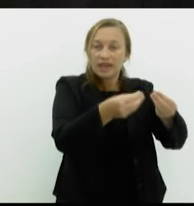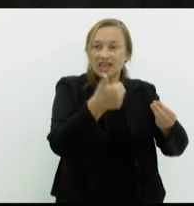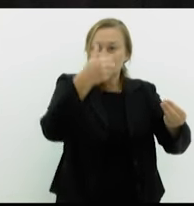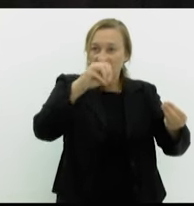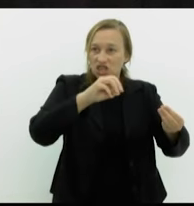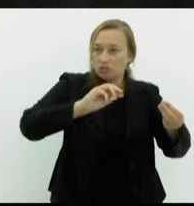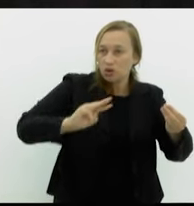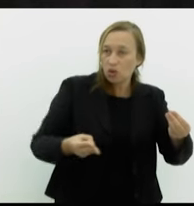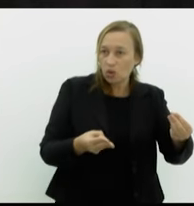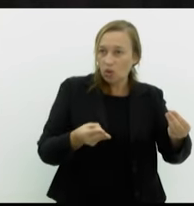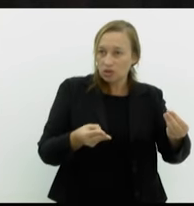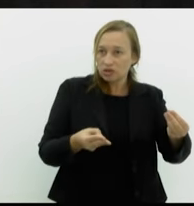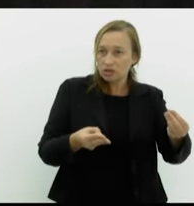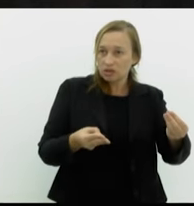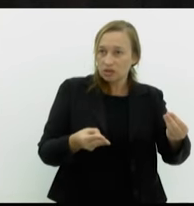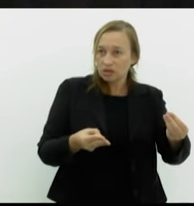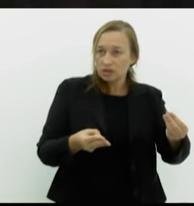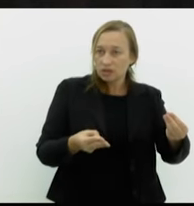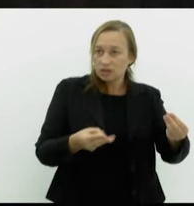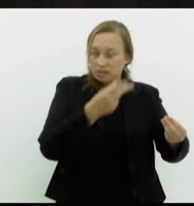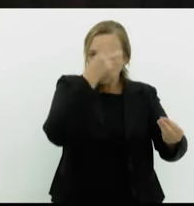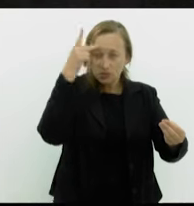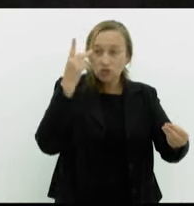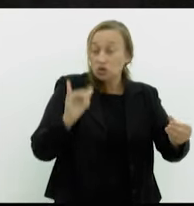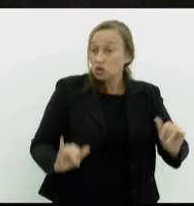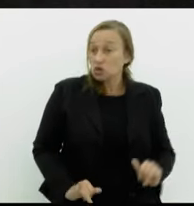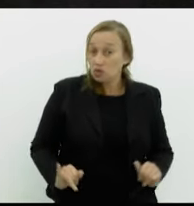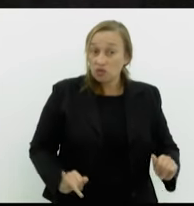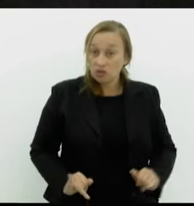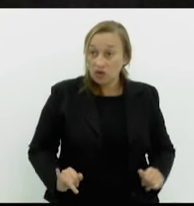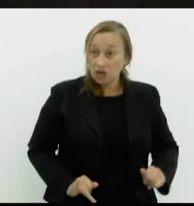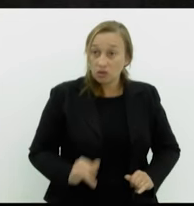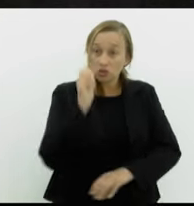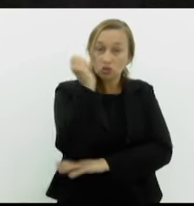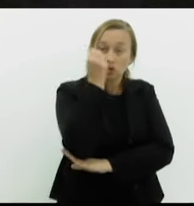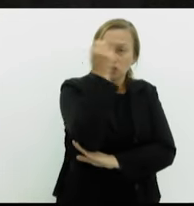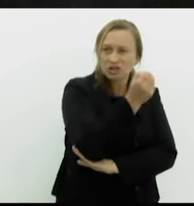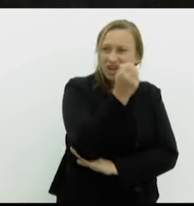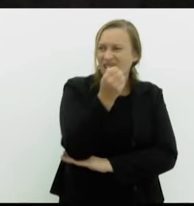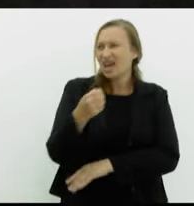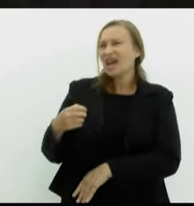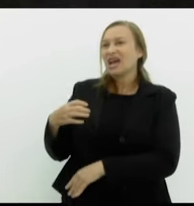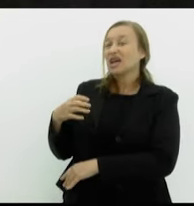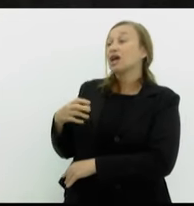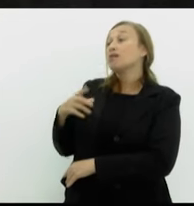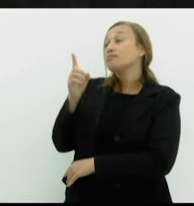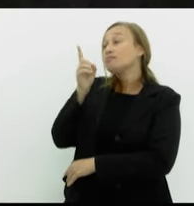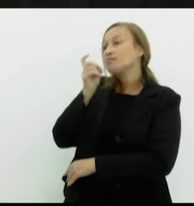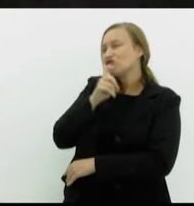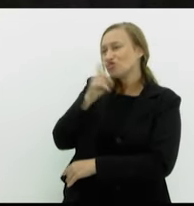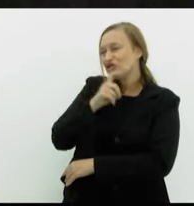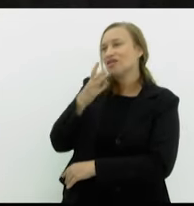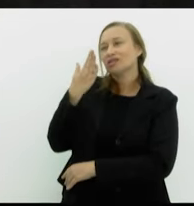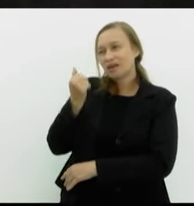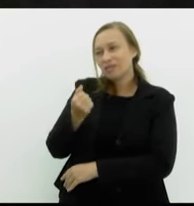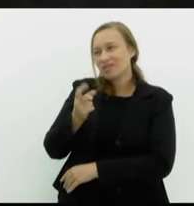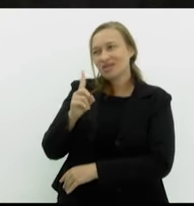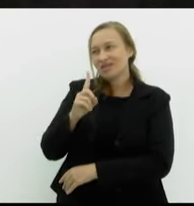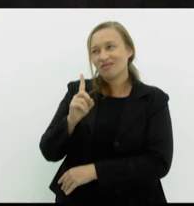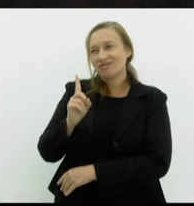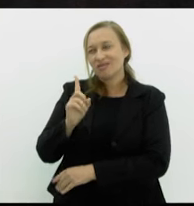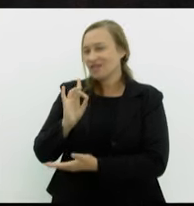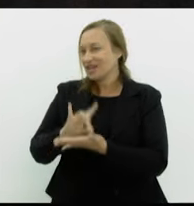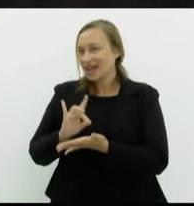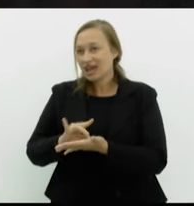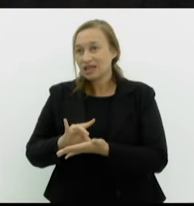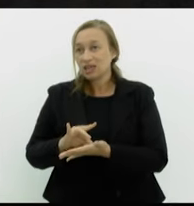vítimas da tragédia do Rio Grande do Sul, propagadora de fake news, porque ela nem sabe se esse dinheiro foi de verdade, a gente sabe que não foi, e